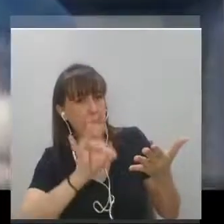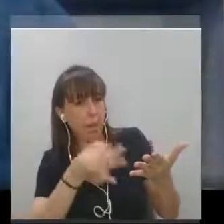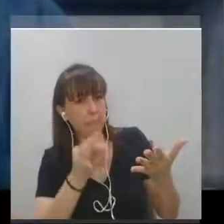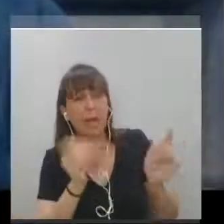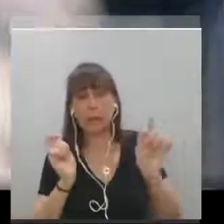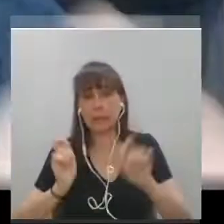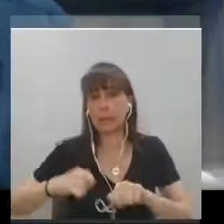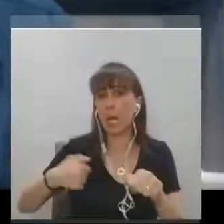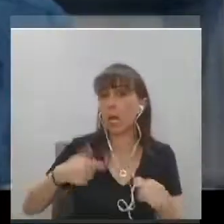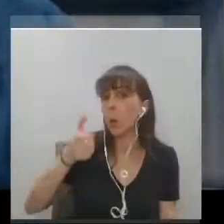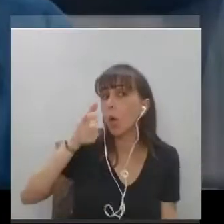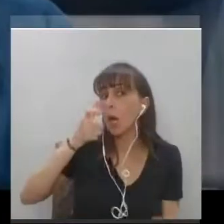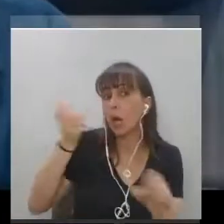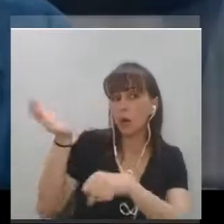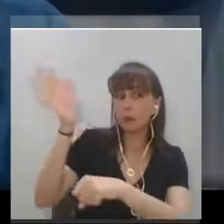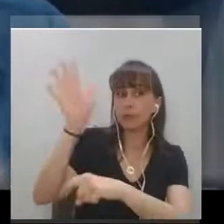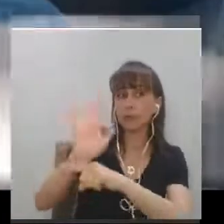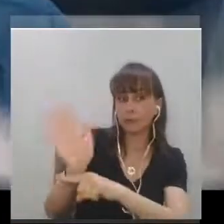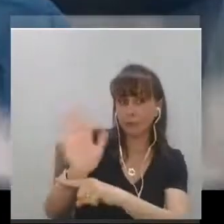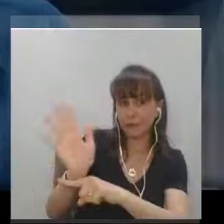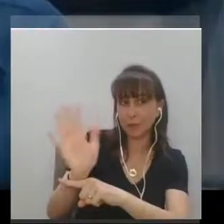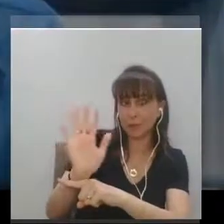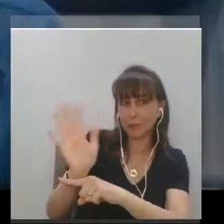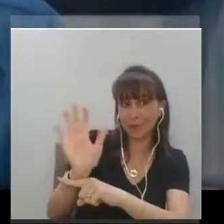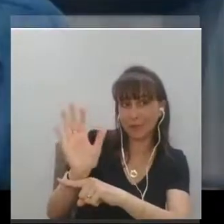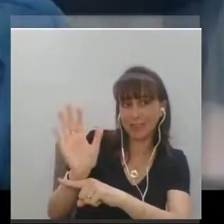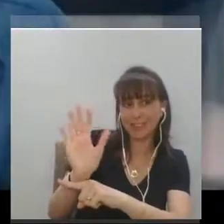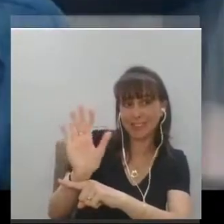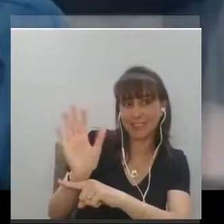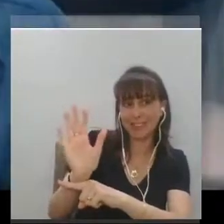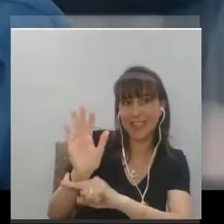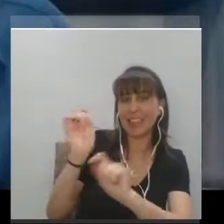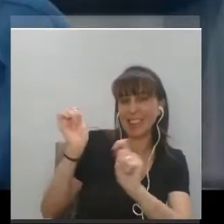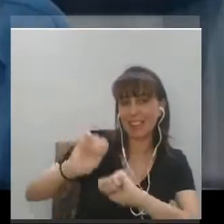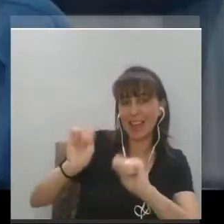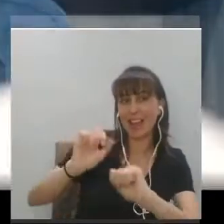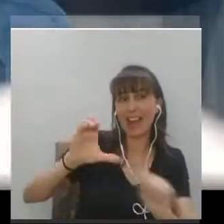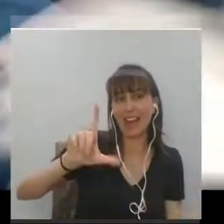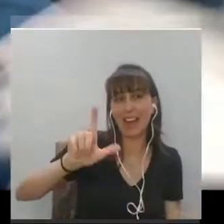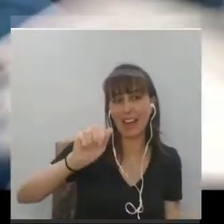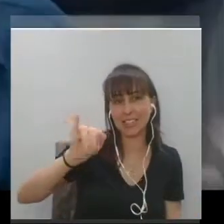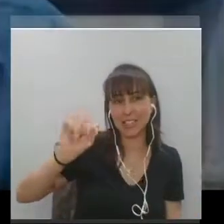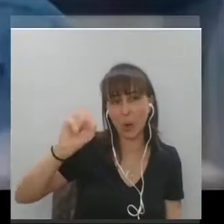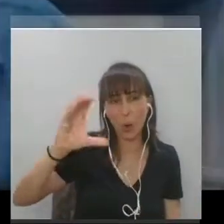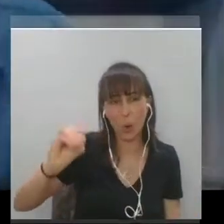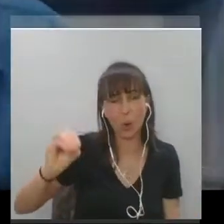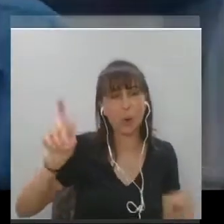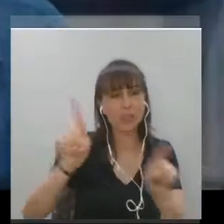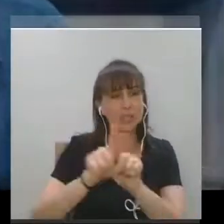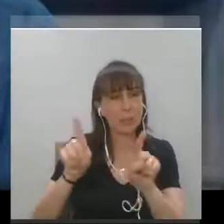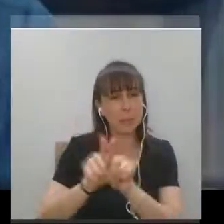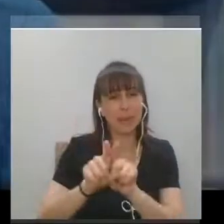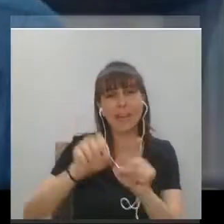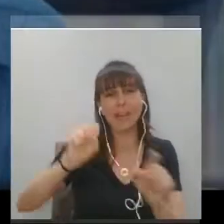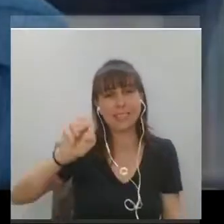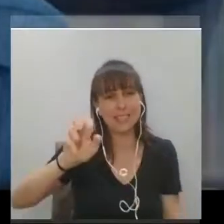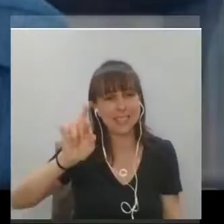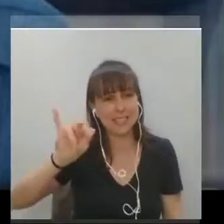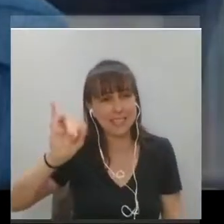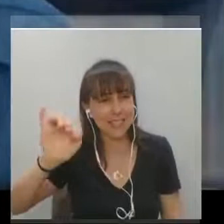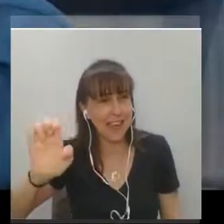canal Três Vias, todos clássicos, né, analisando uma obra, eu poderia assistir filmes, seriados, para que ficar lendo